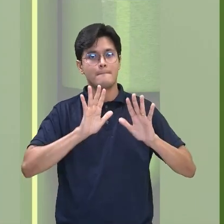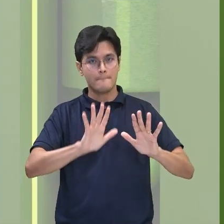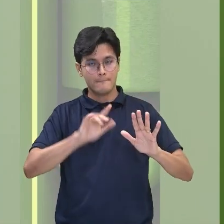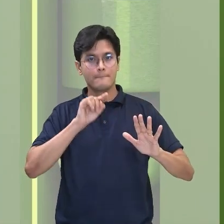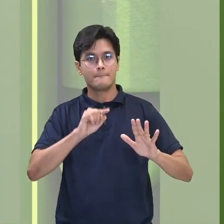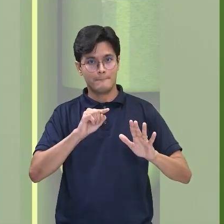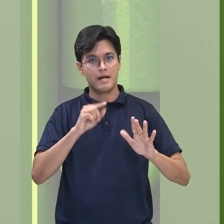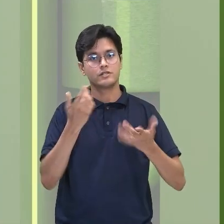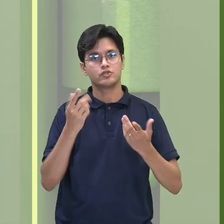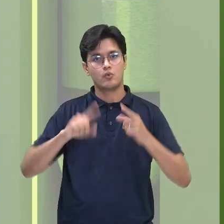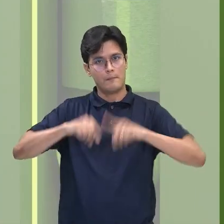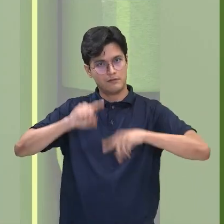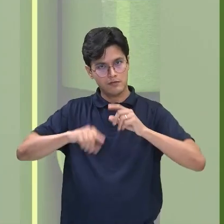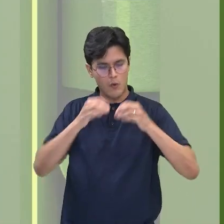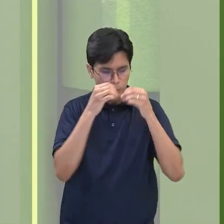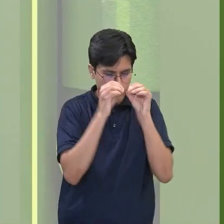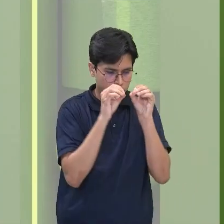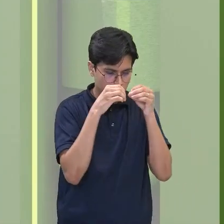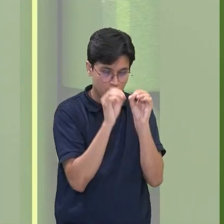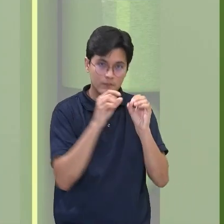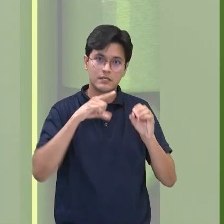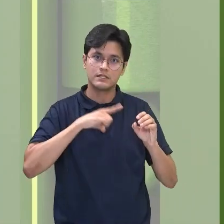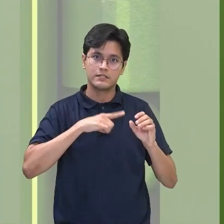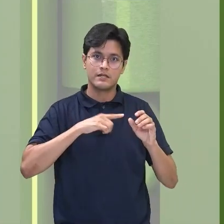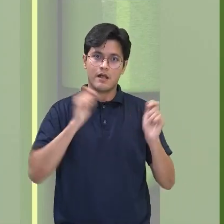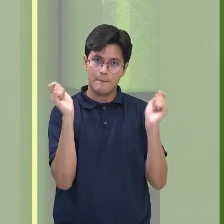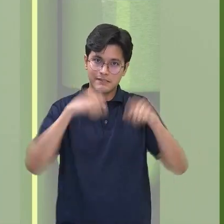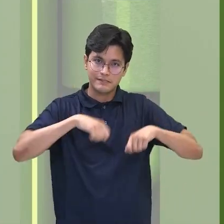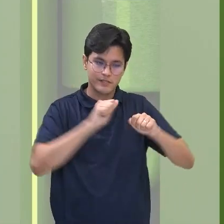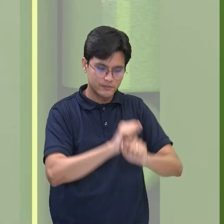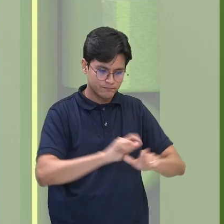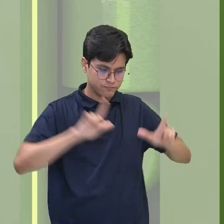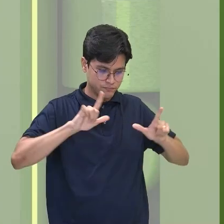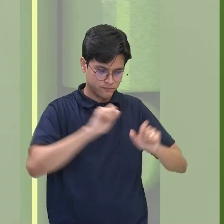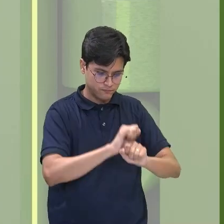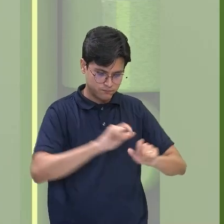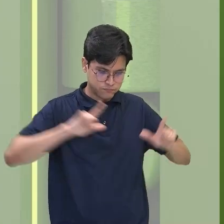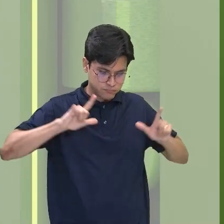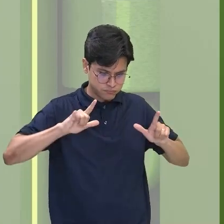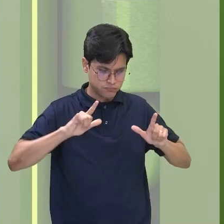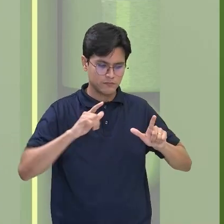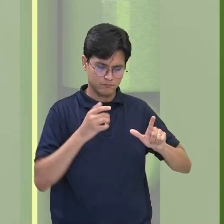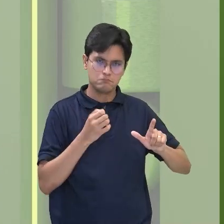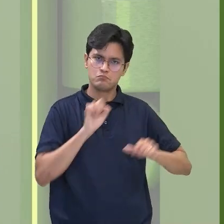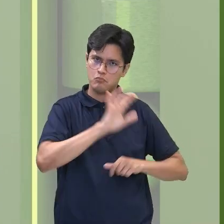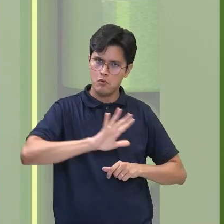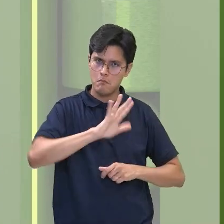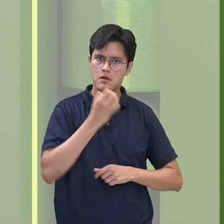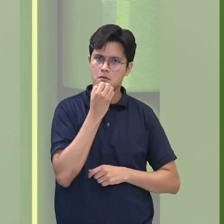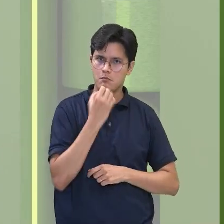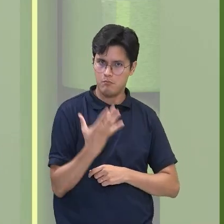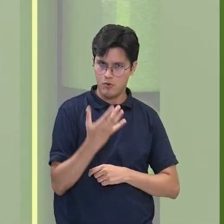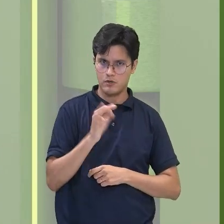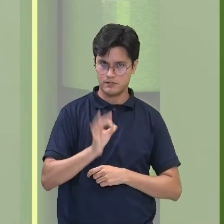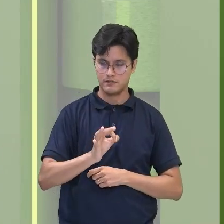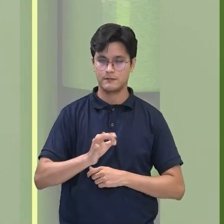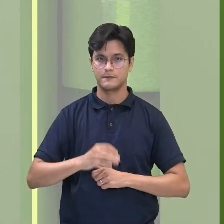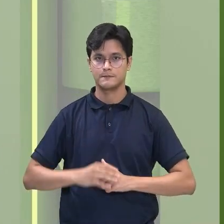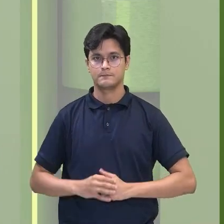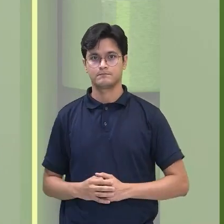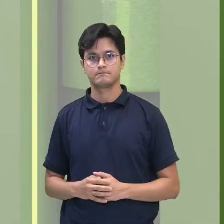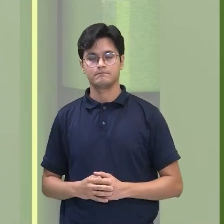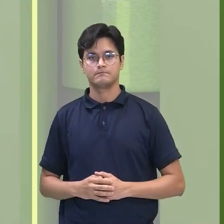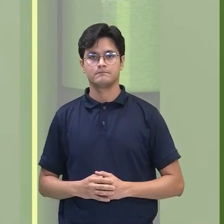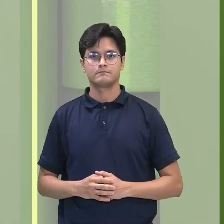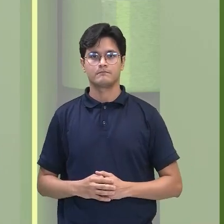ampliar e manter aproximadamente aquela resolução da imagem que você está observando aí nas duas lentes. E